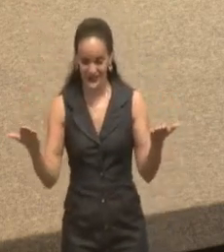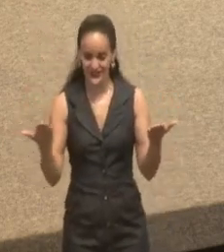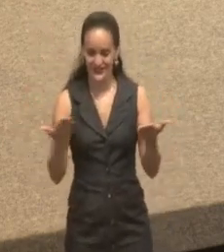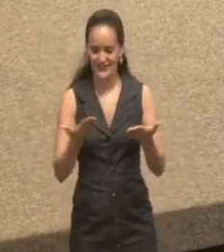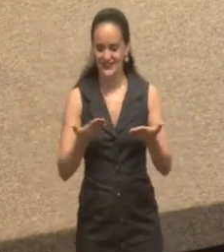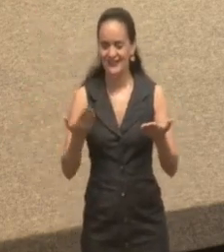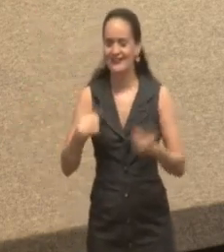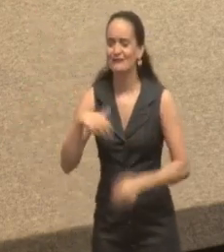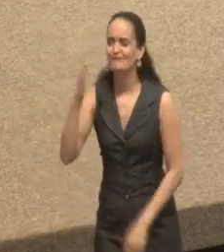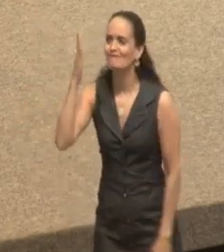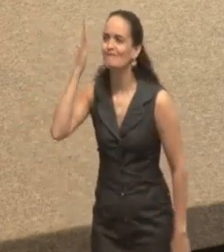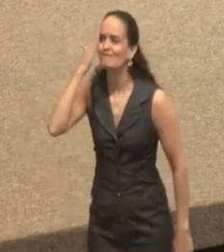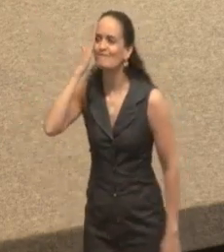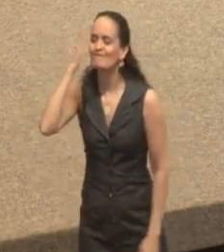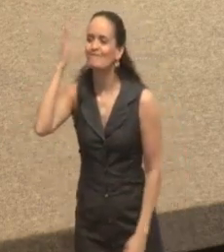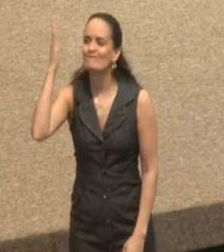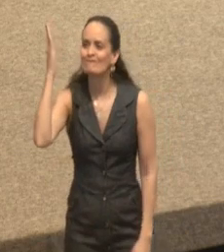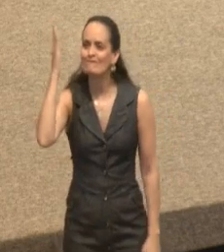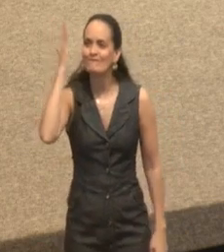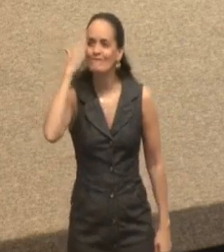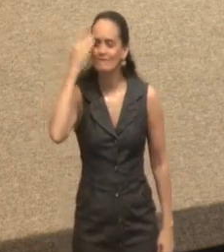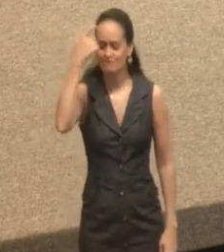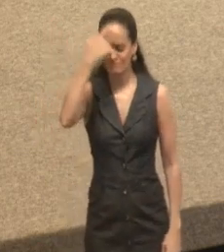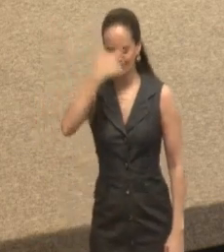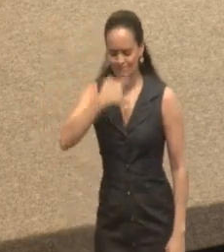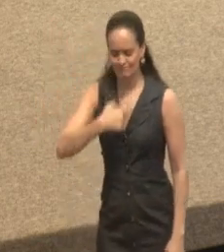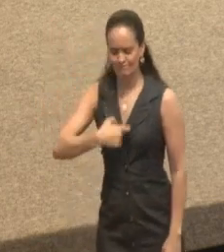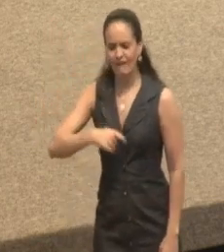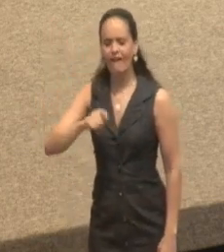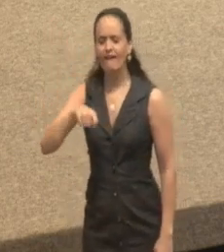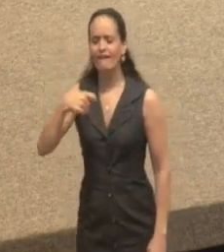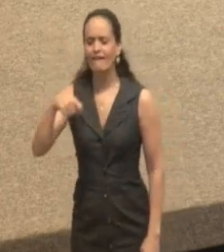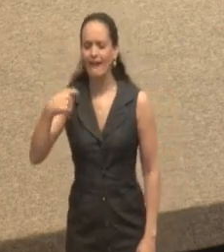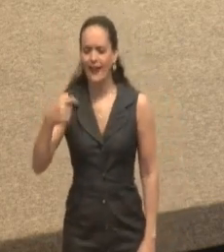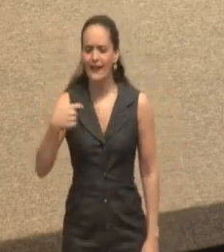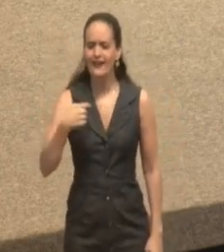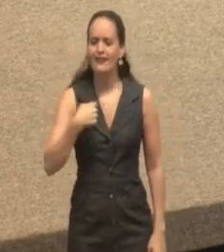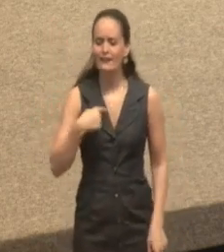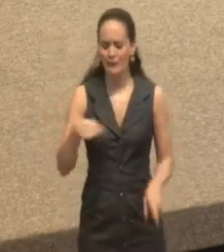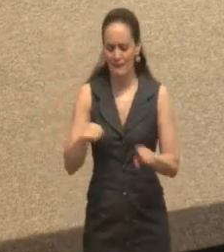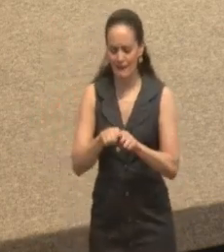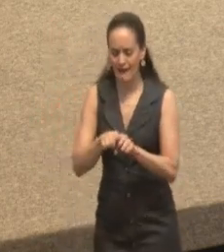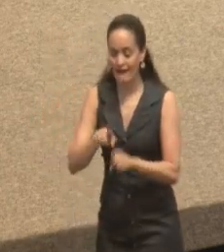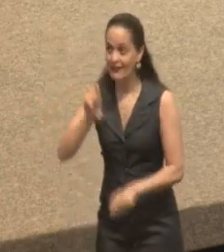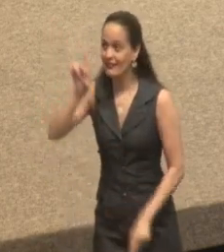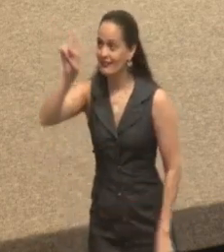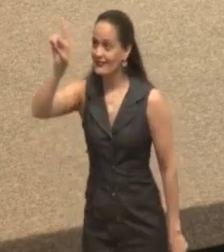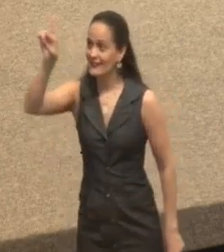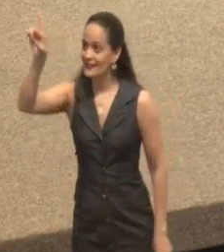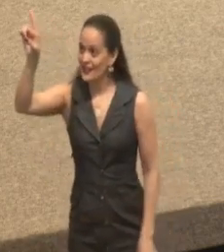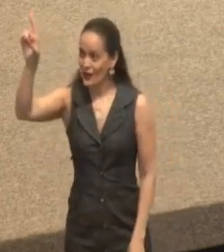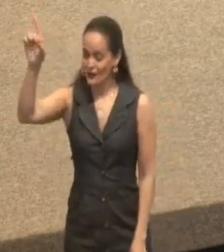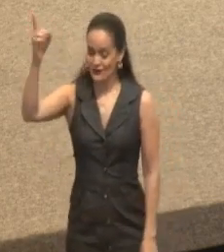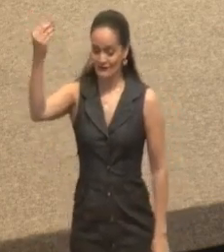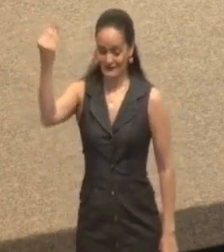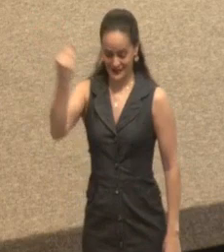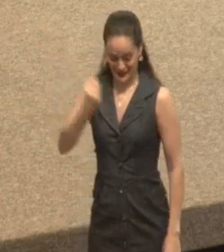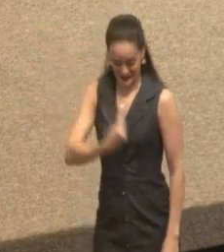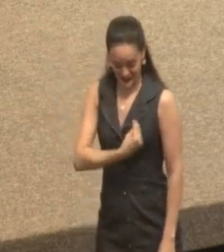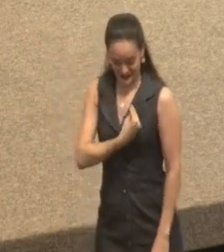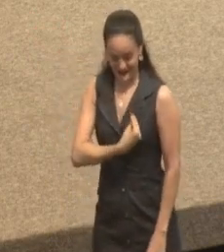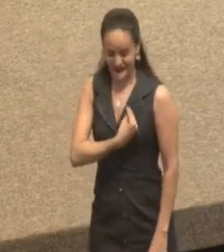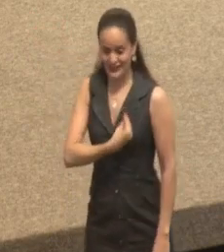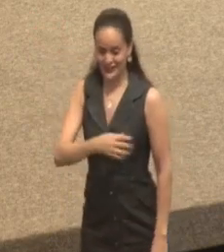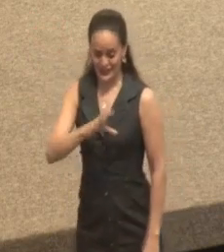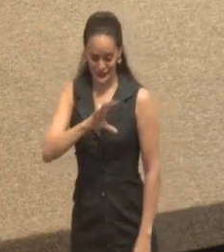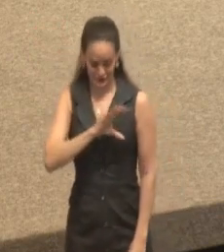Hoje sei quem sou e também quem fui, vivo no